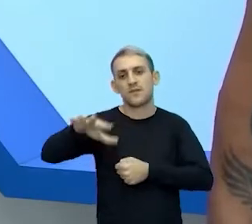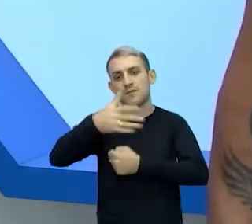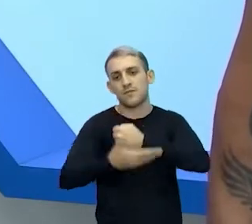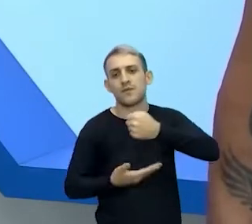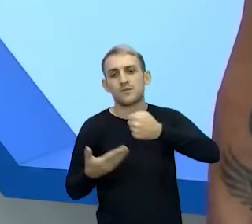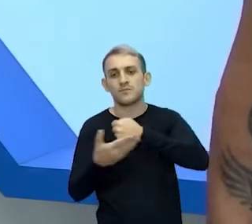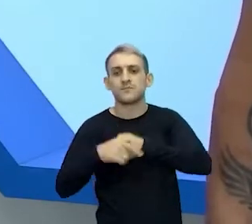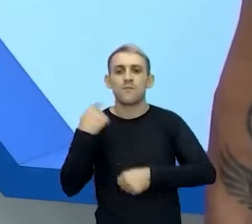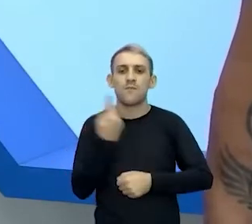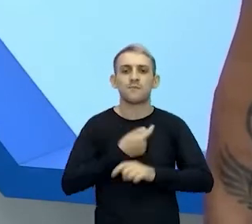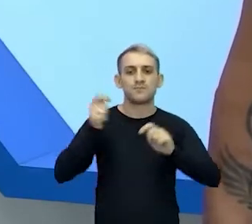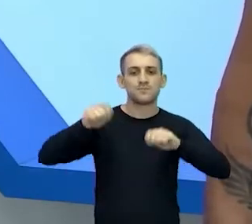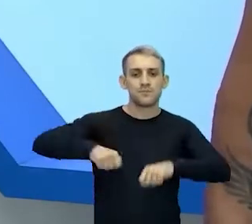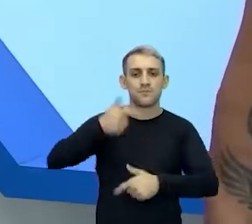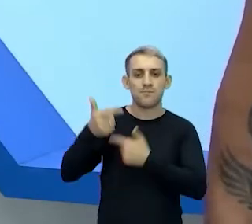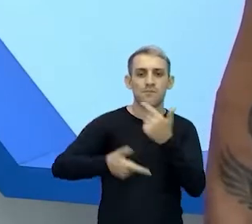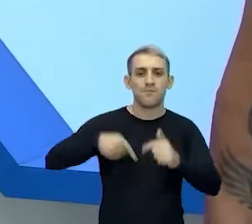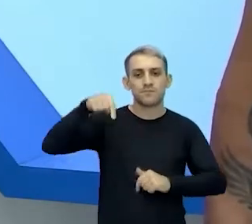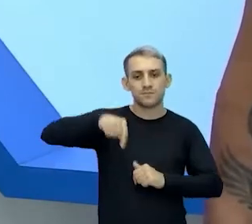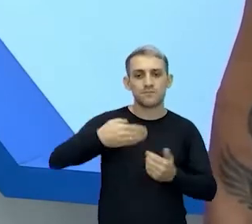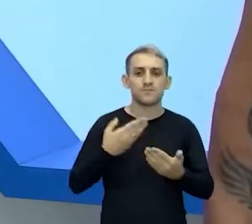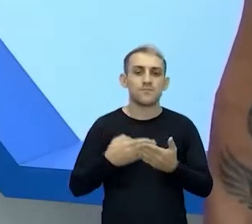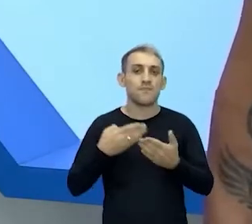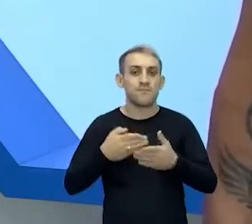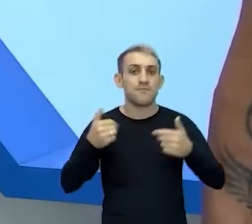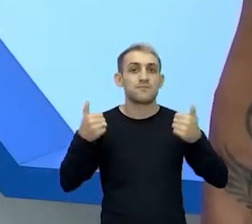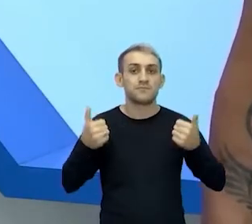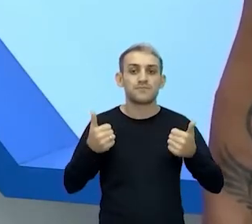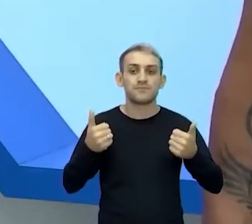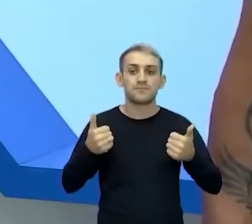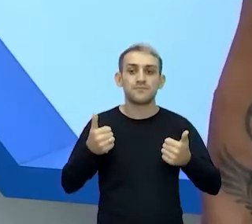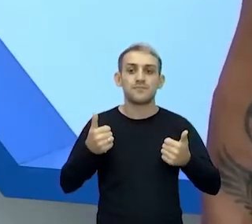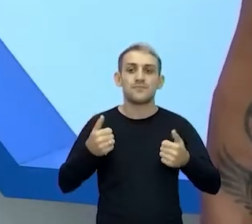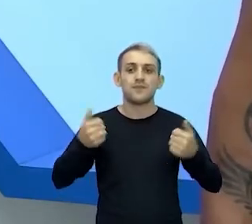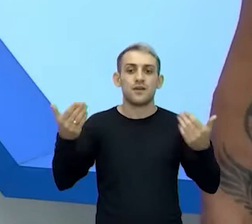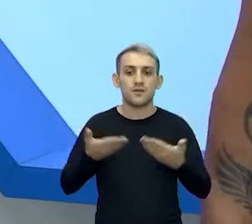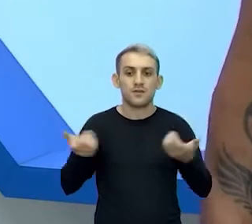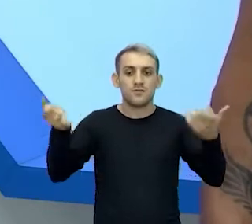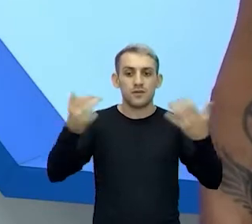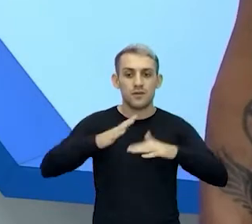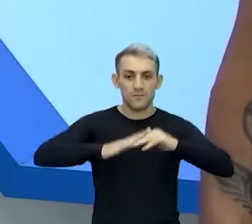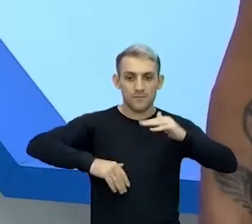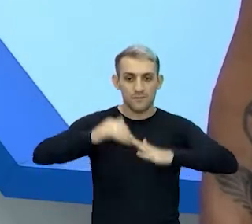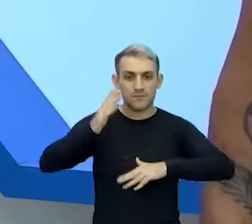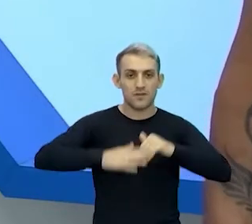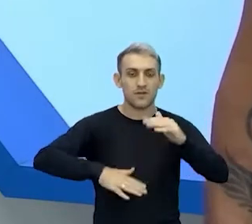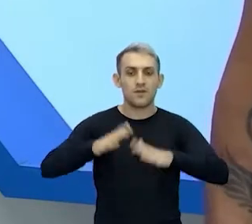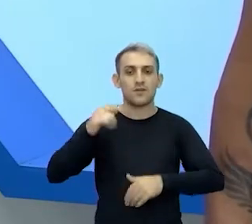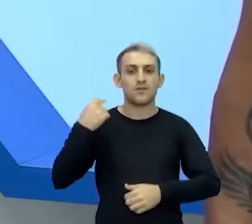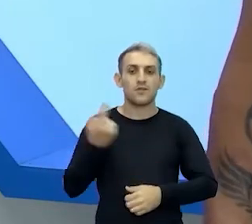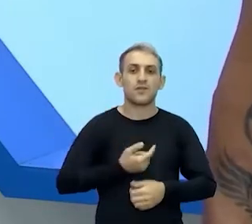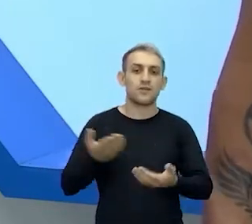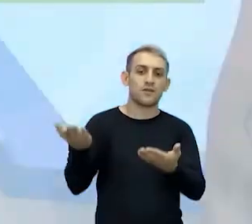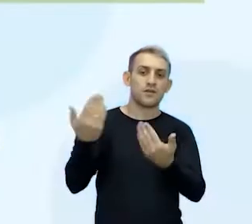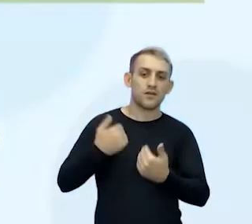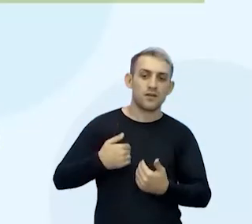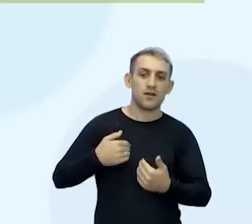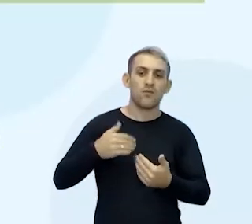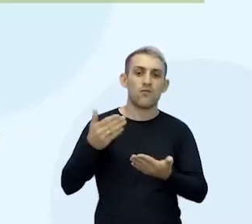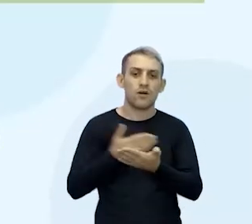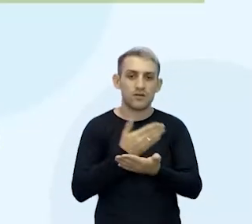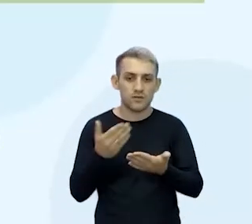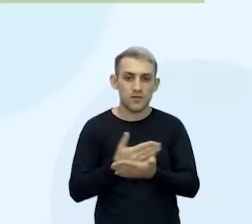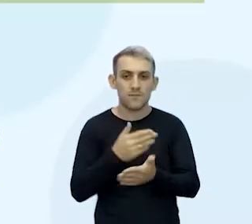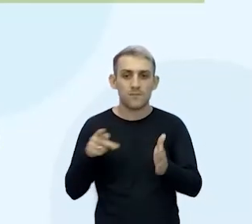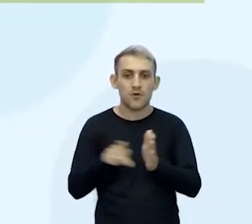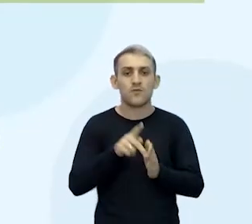para a gente trabalhar hoje nessa aula, belezinha? Então, uma vez dito as habilidades, vamos lá ao nosso diário de bordo. Não